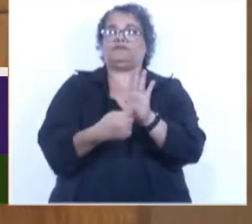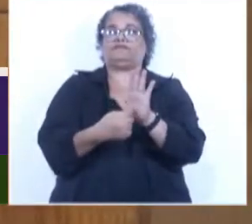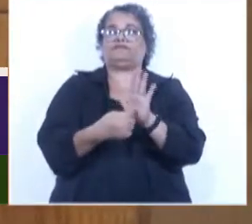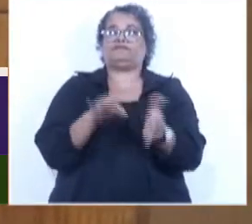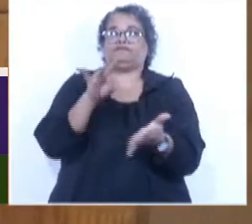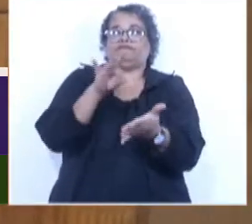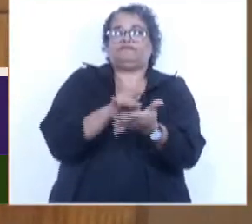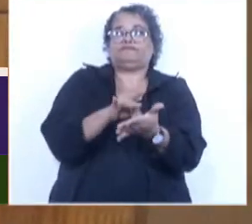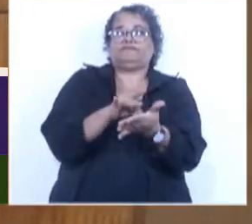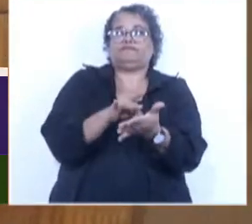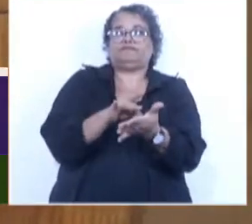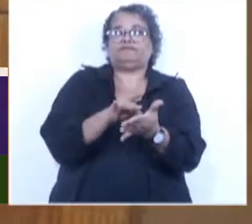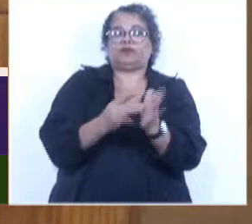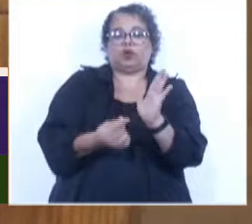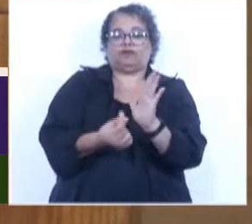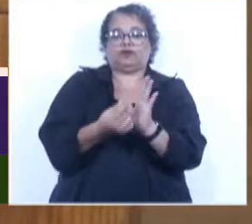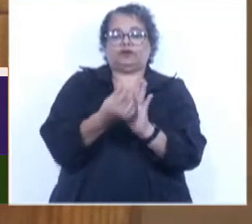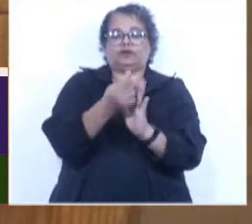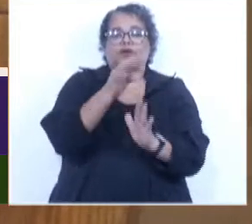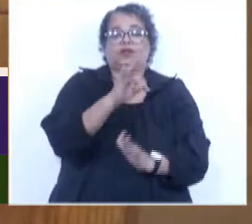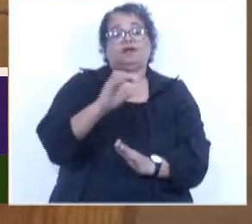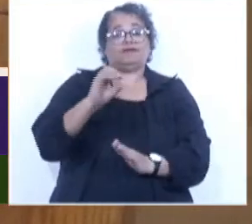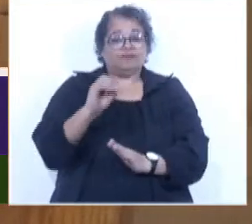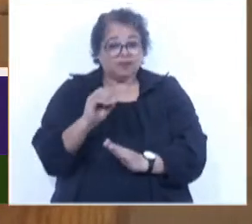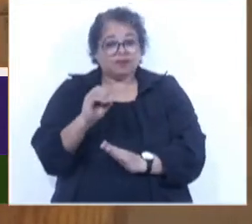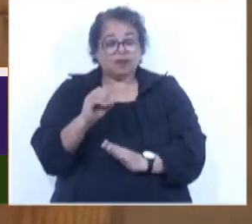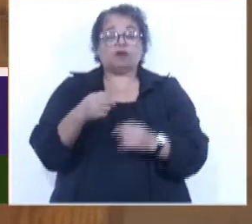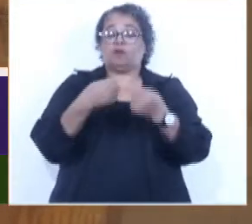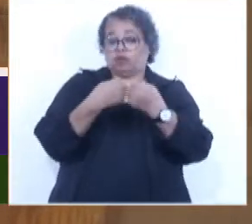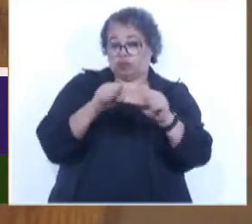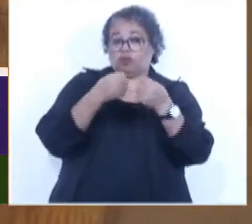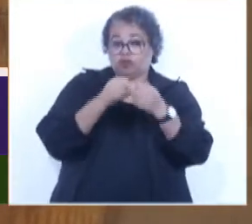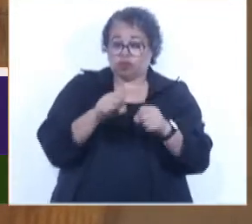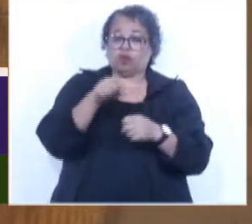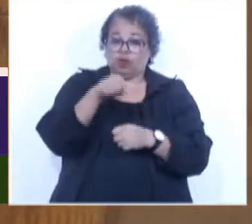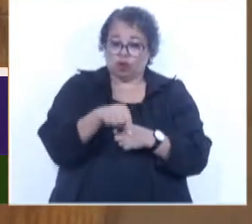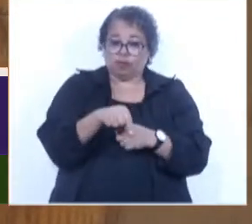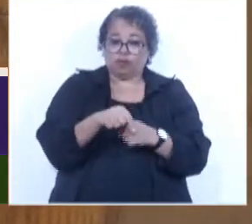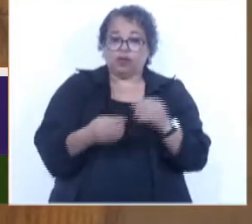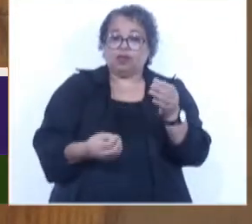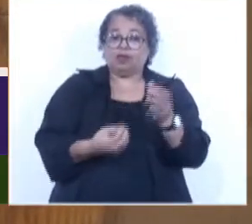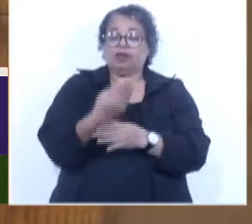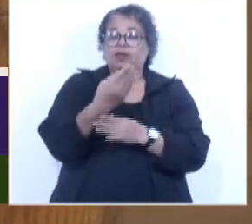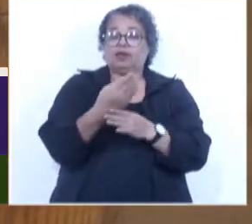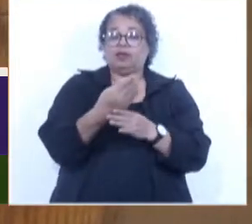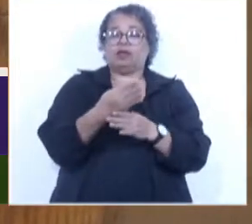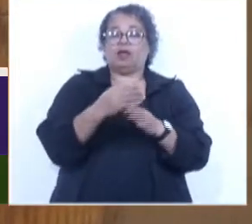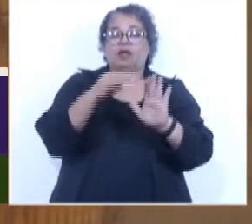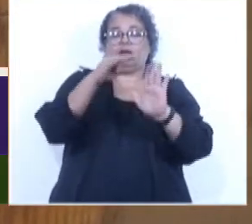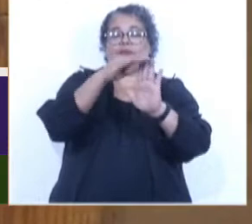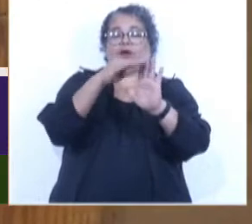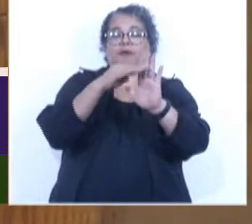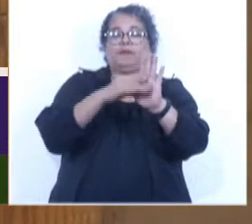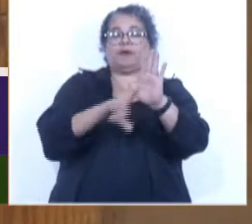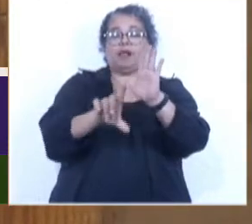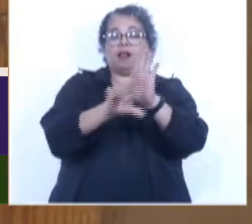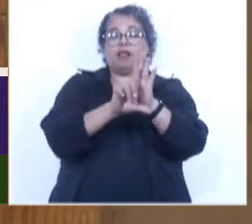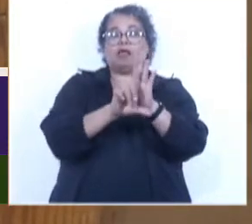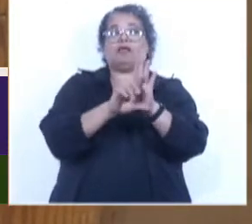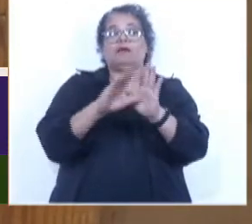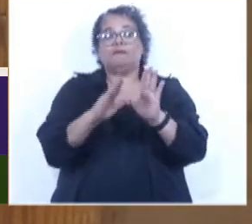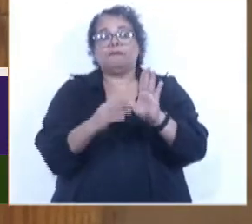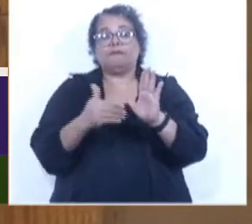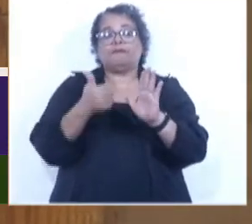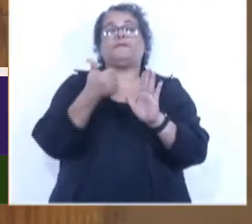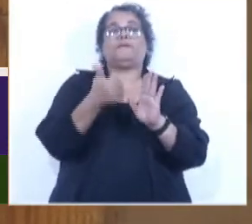o financiamento da tarifa zero transporte coletivo por ônibus e cria e regulamenta o Fundo Municipal de melhoria da qualidade